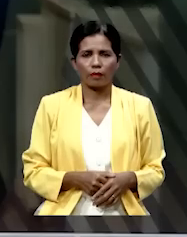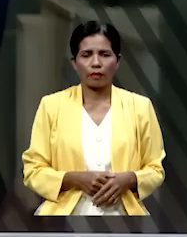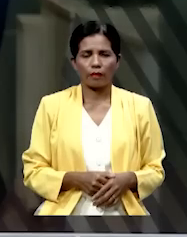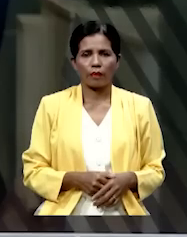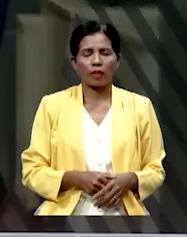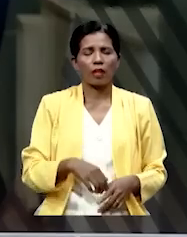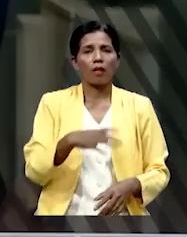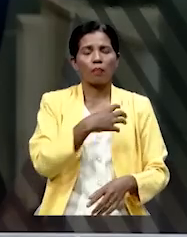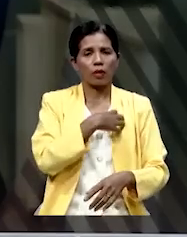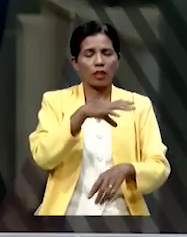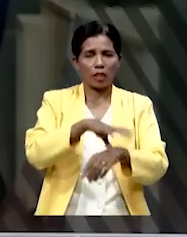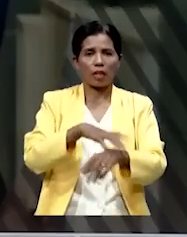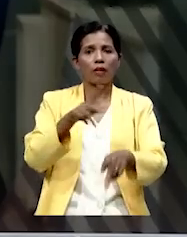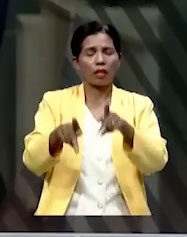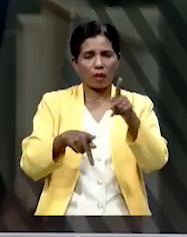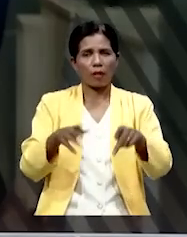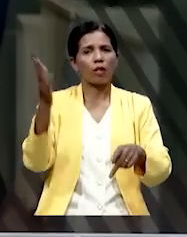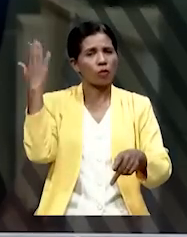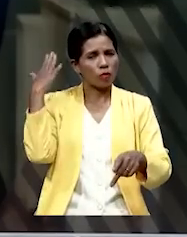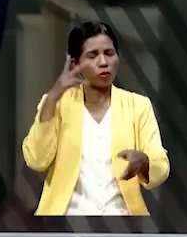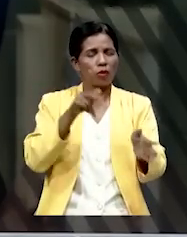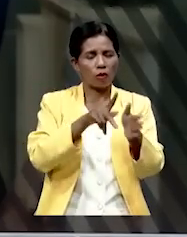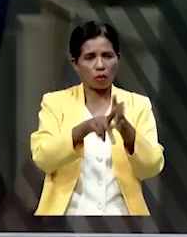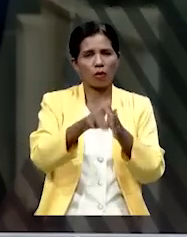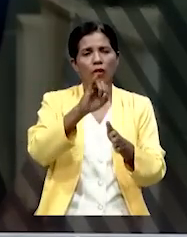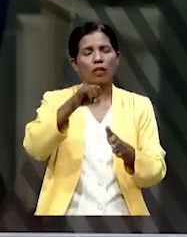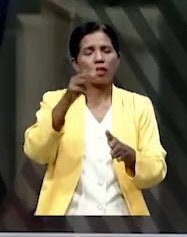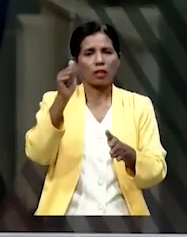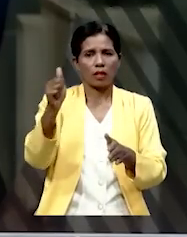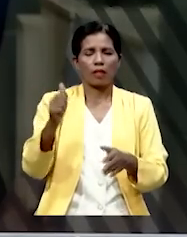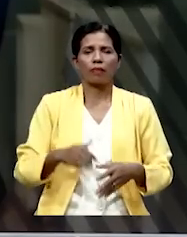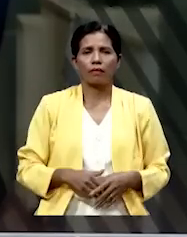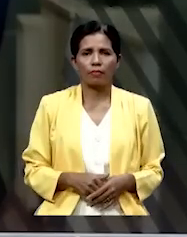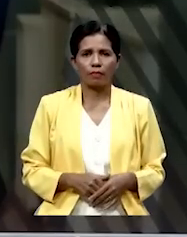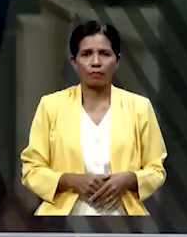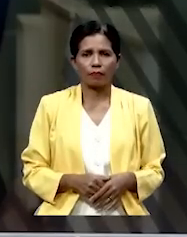Pentele detém o suspeito onde desconfia o Isaac Sinarai e Elemloi.